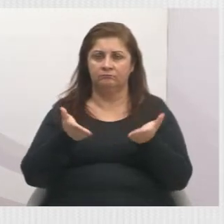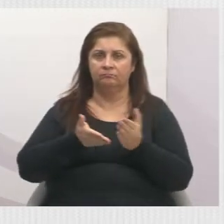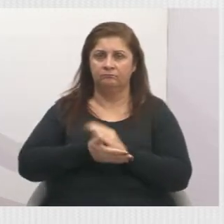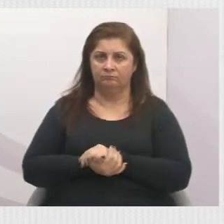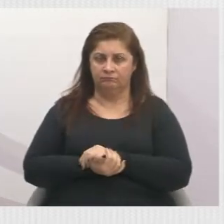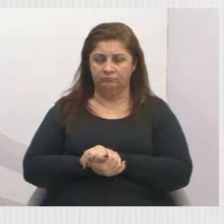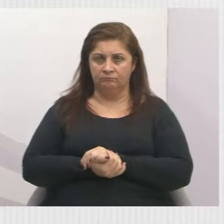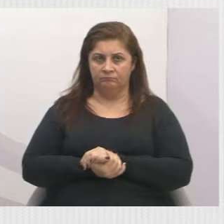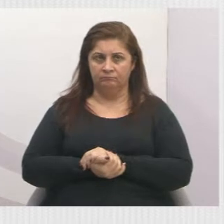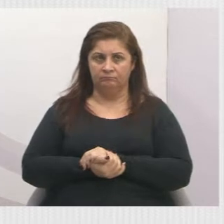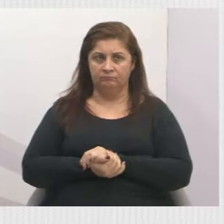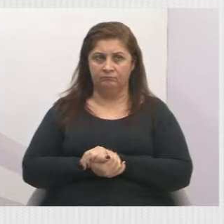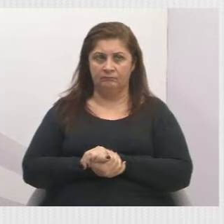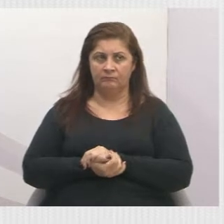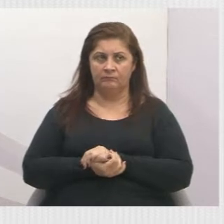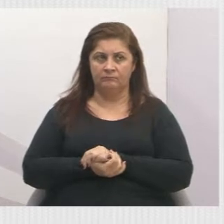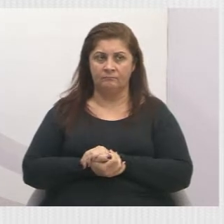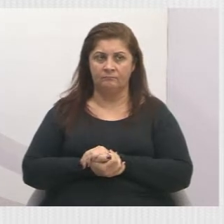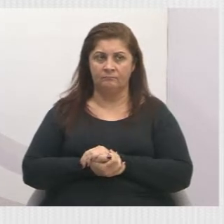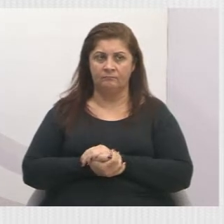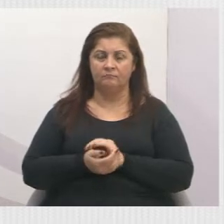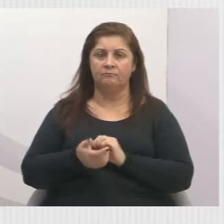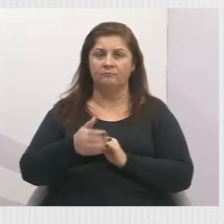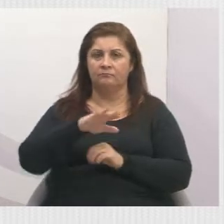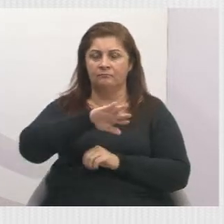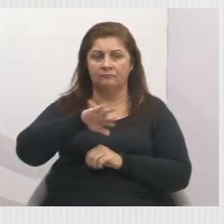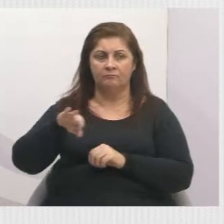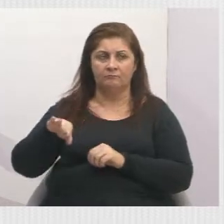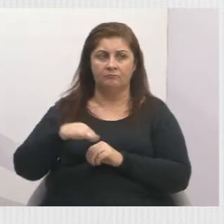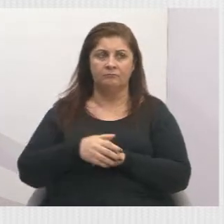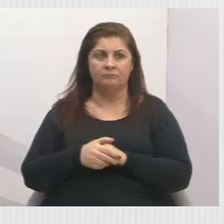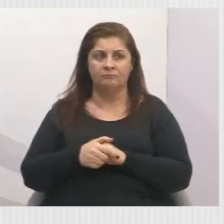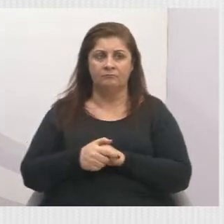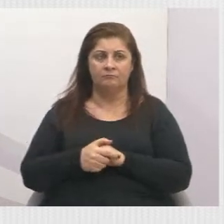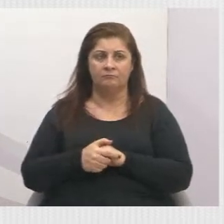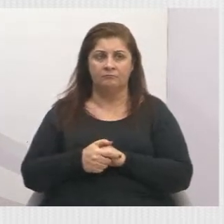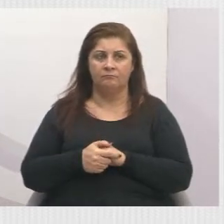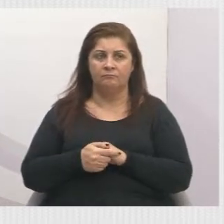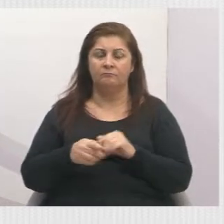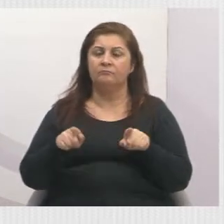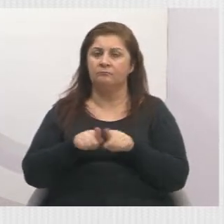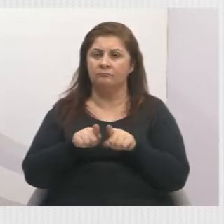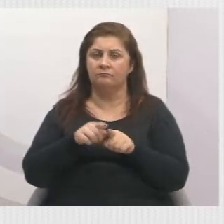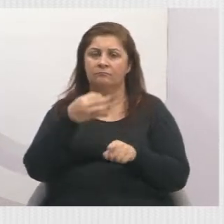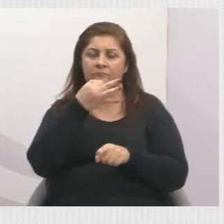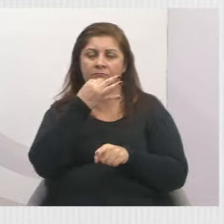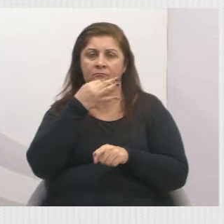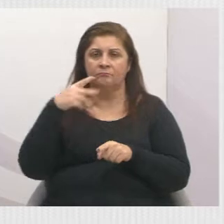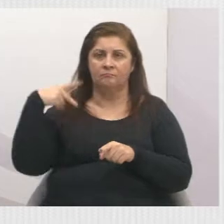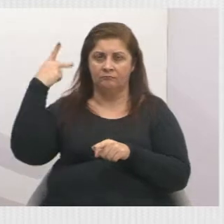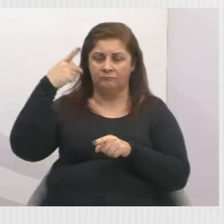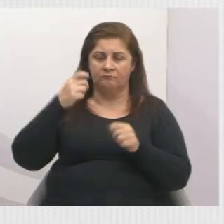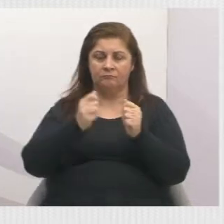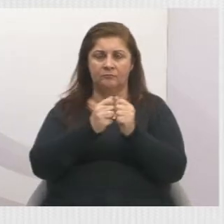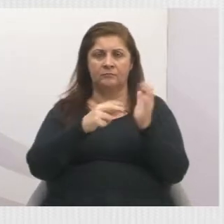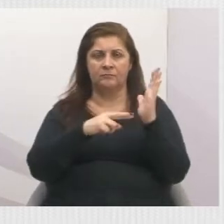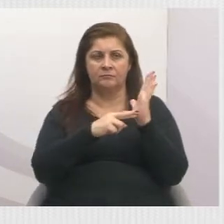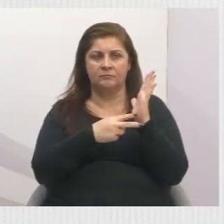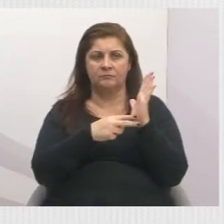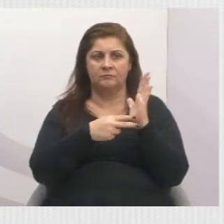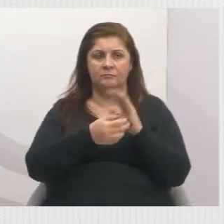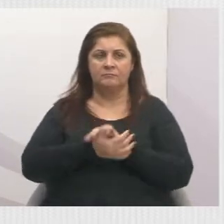2024. Mais uma modificação, sugestão também dos vereadores e dos sindicatos, para